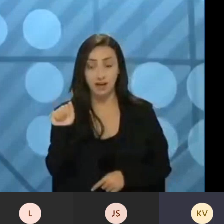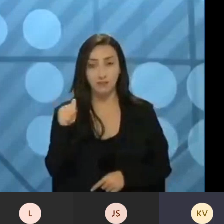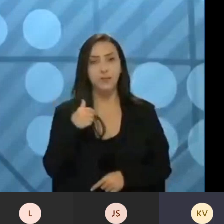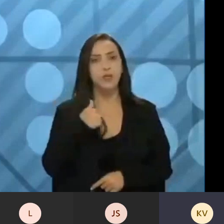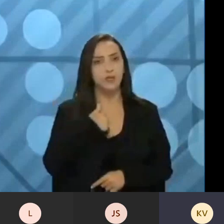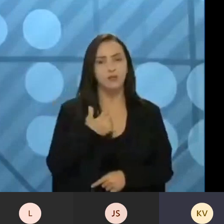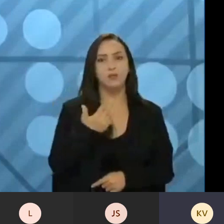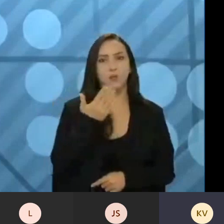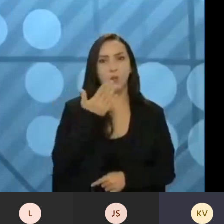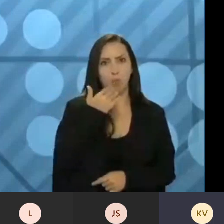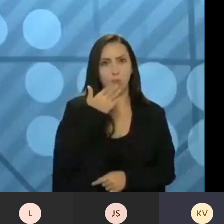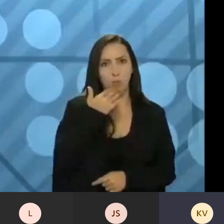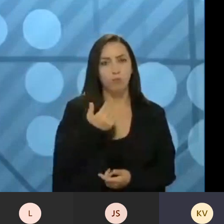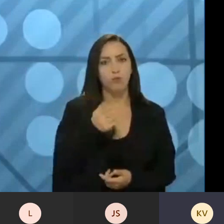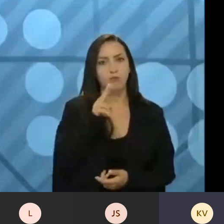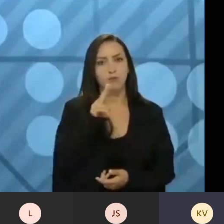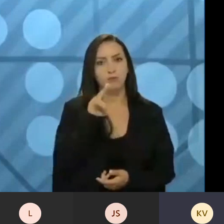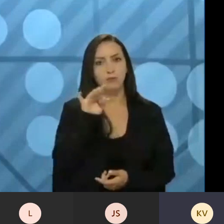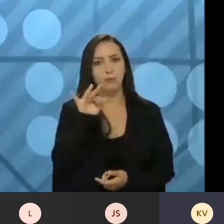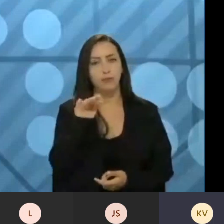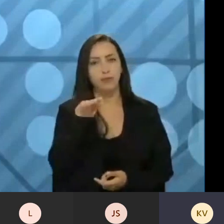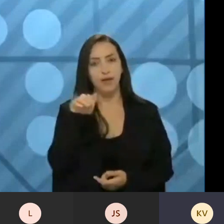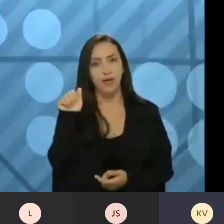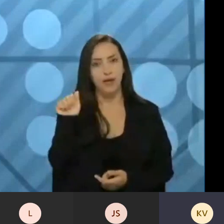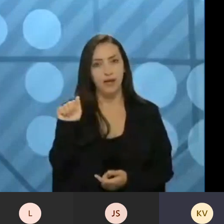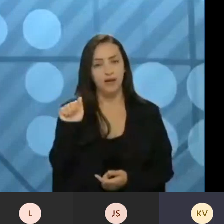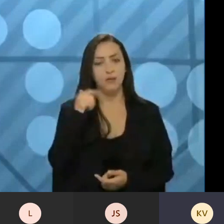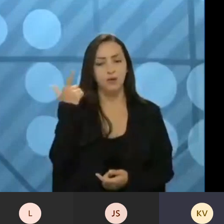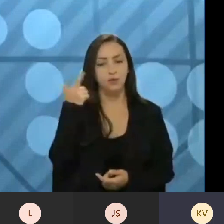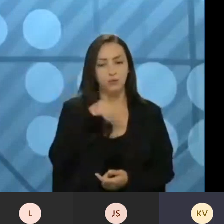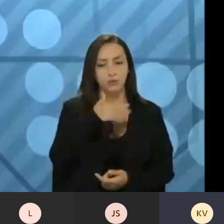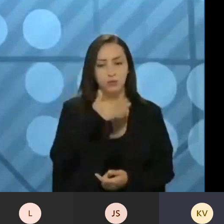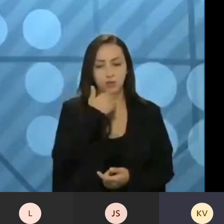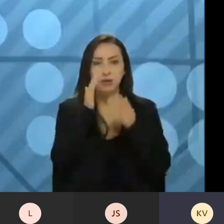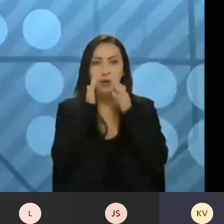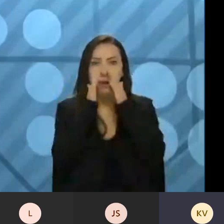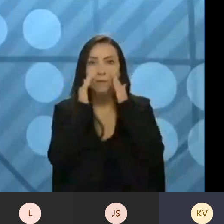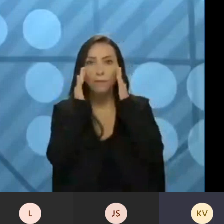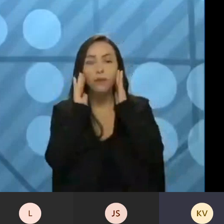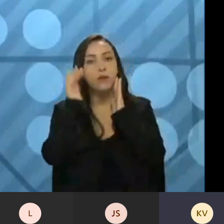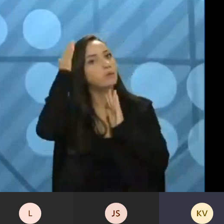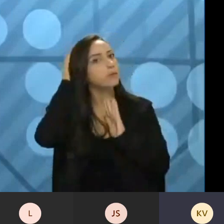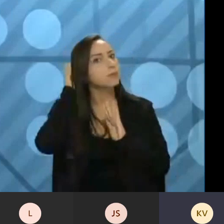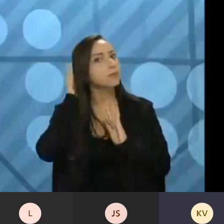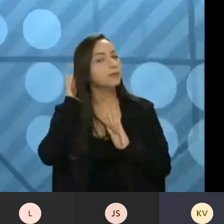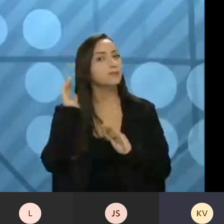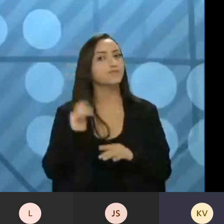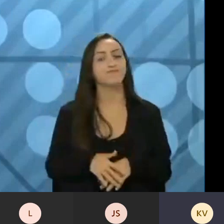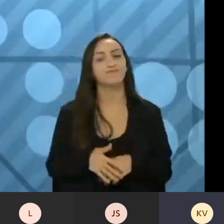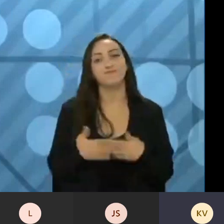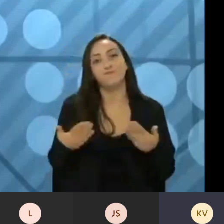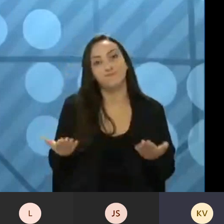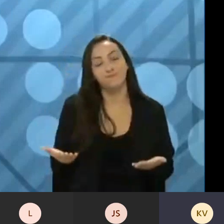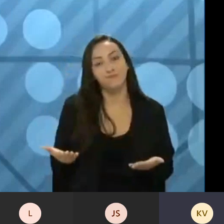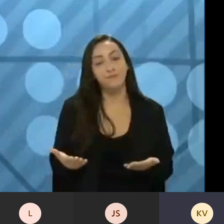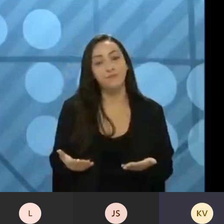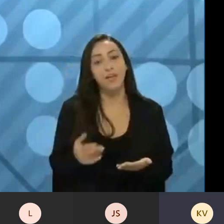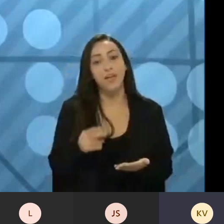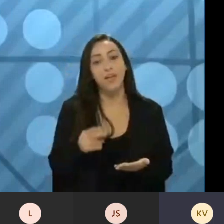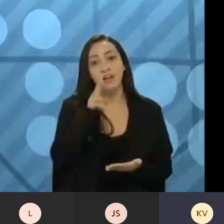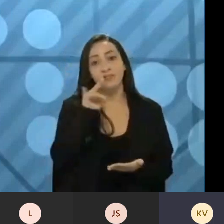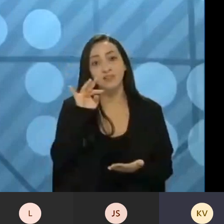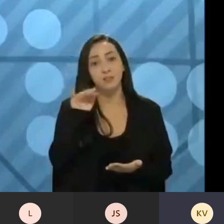o consumo de uma substância que tem vitamina A para melhorar a condição da minha pele ou do meu cabelo,